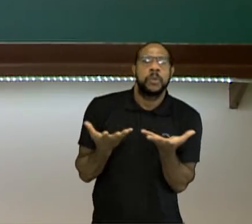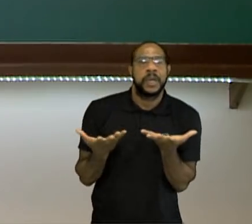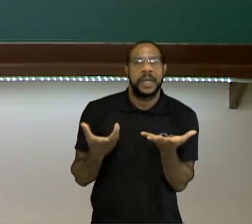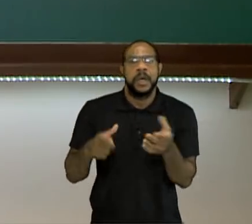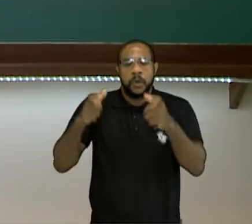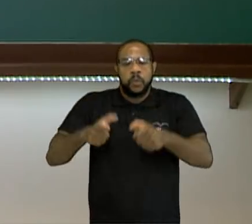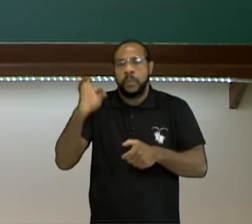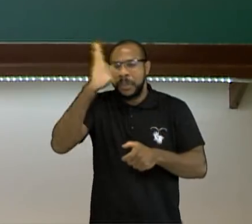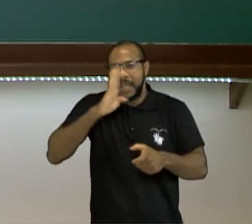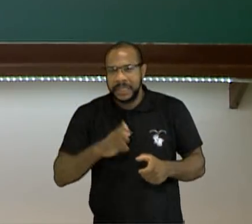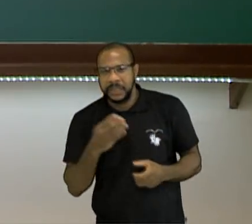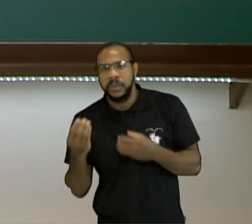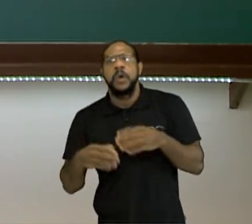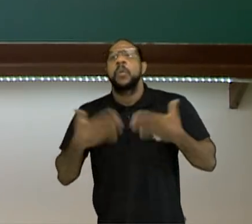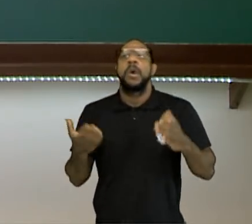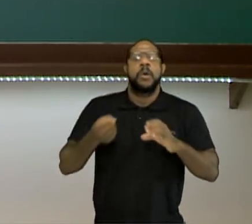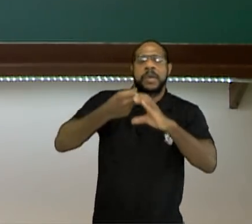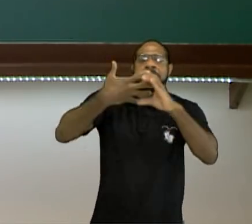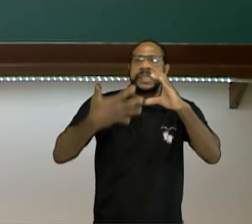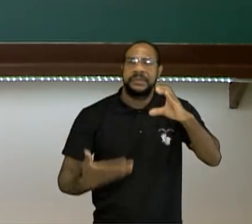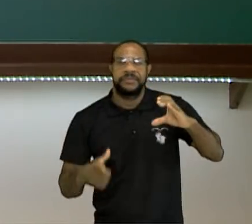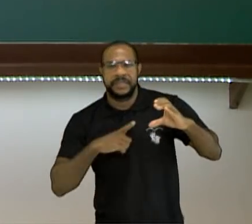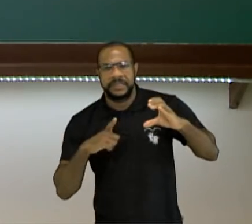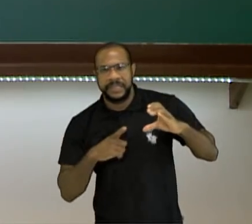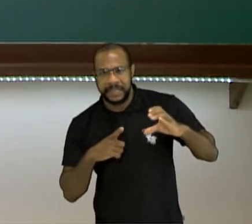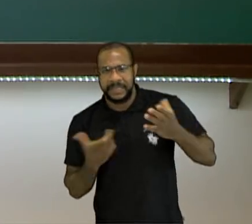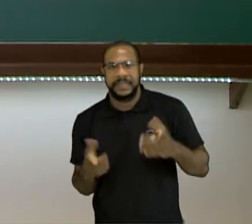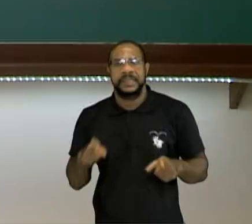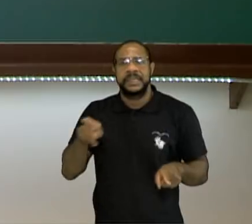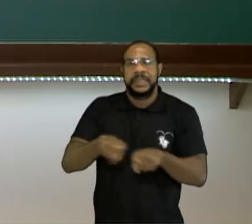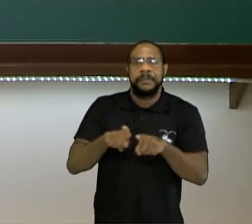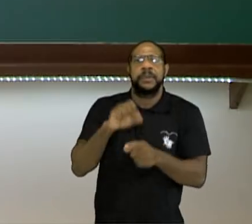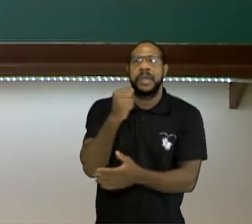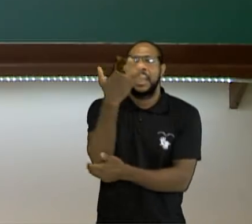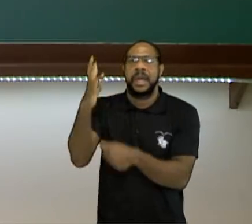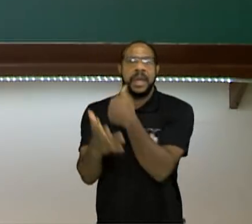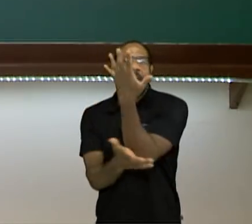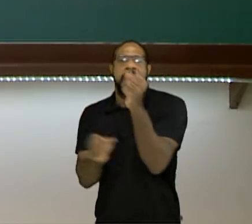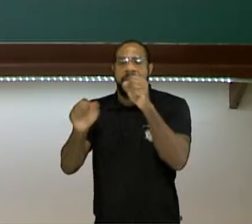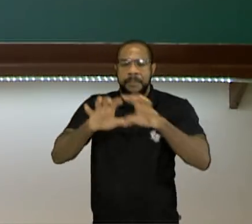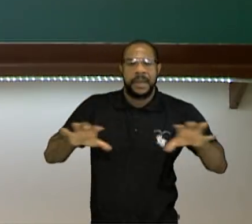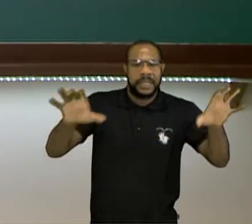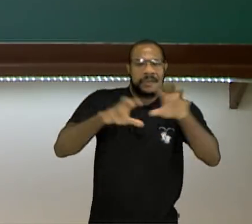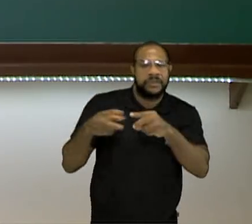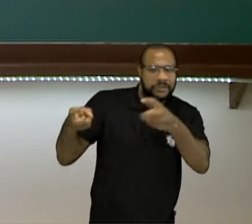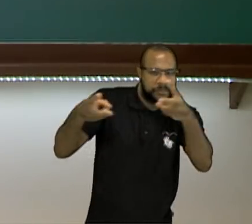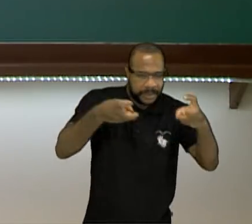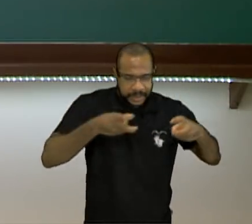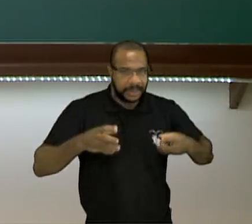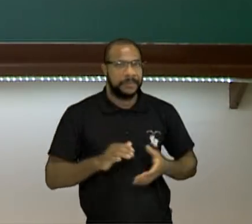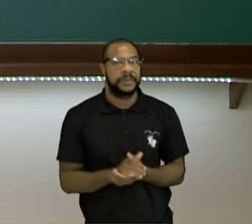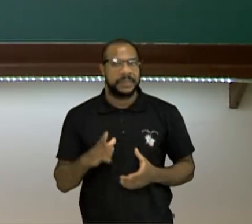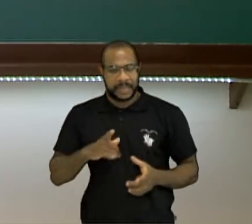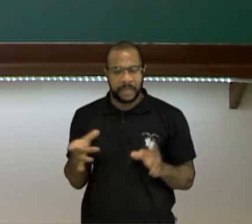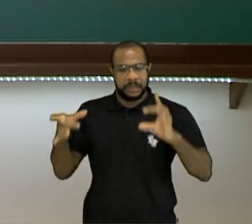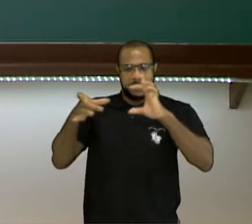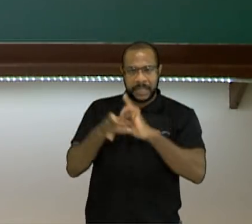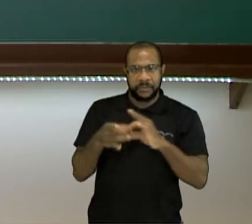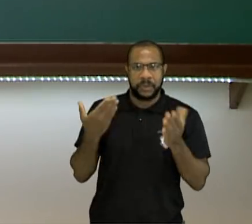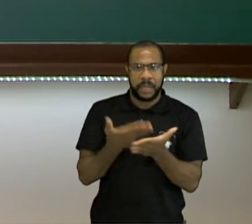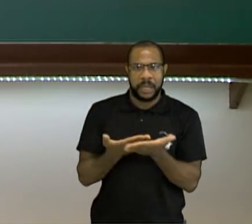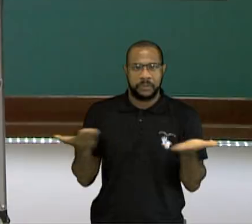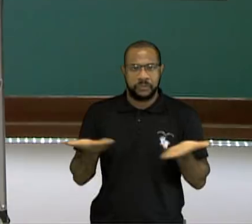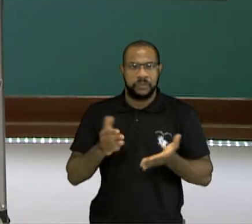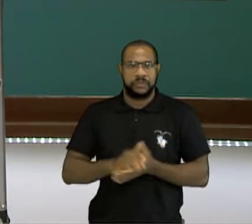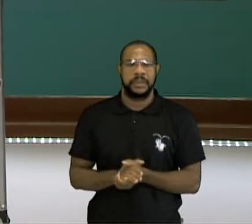ele tem, tudo que a gente visualiza, as paisagens que a gente vê, está relacionado com essa ideia da aula de hoje, certo? Então,